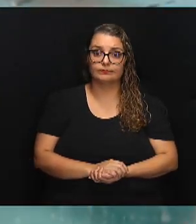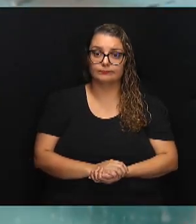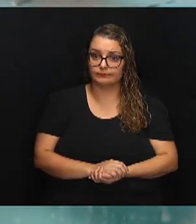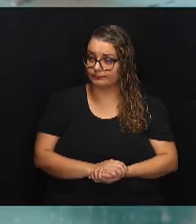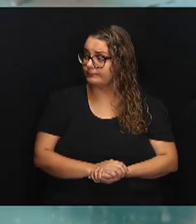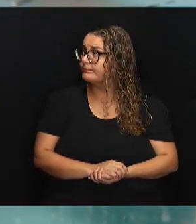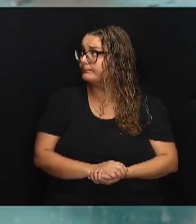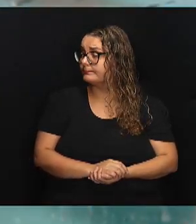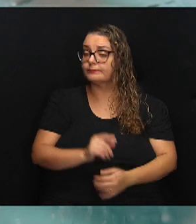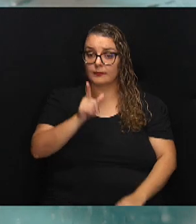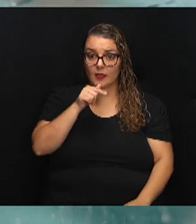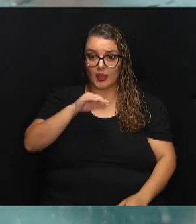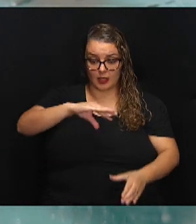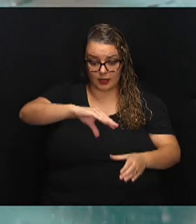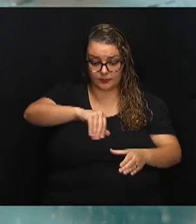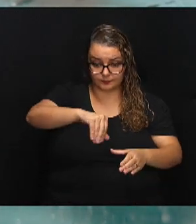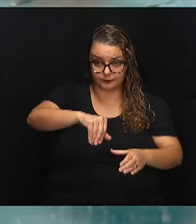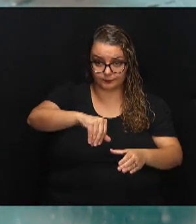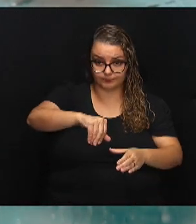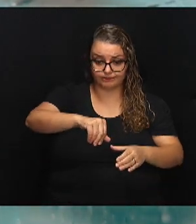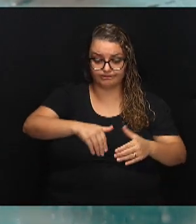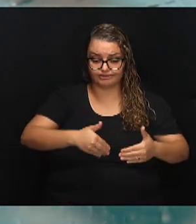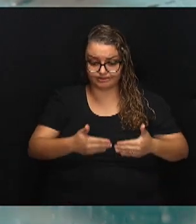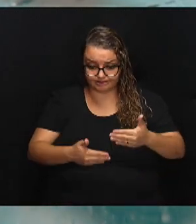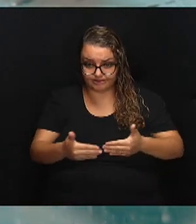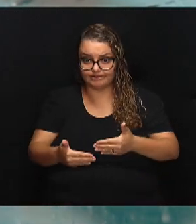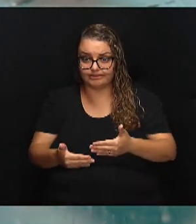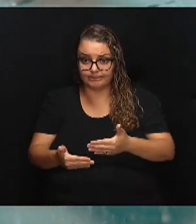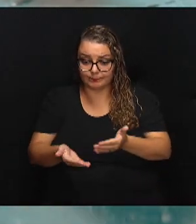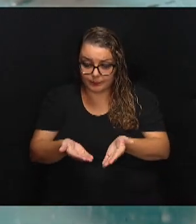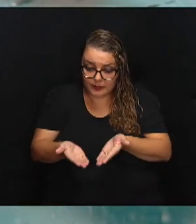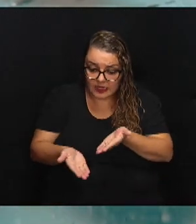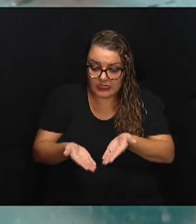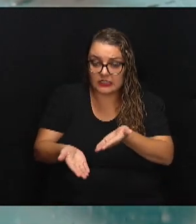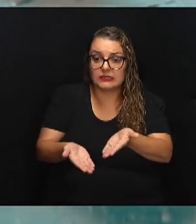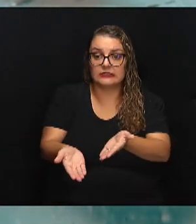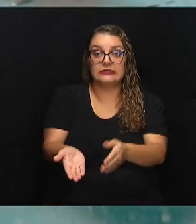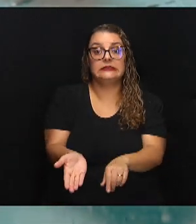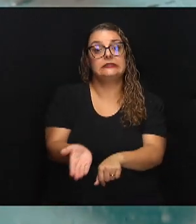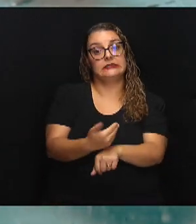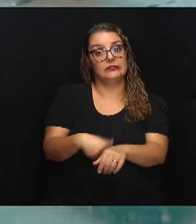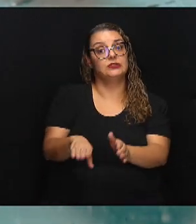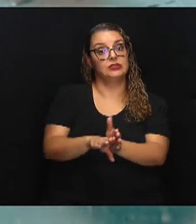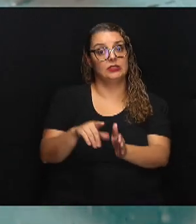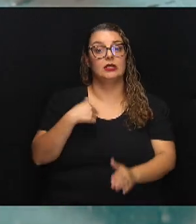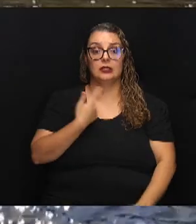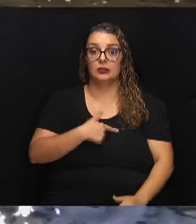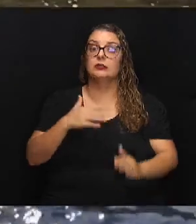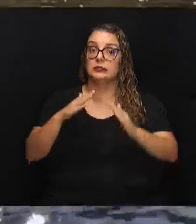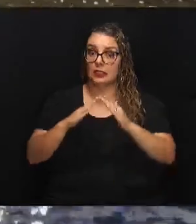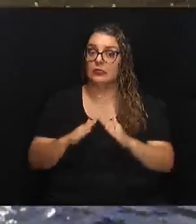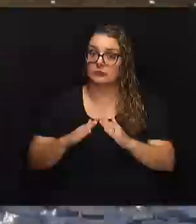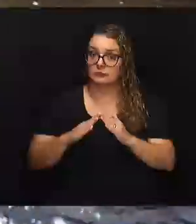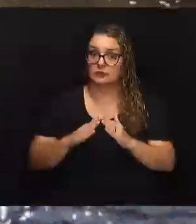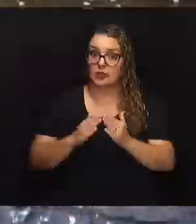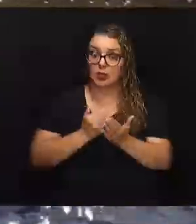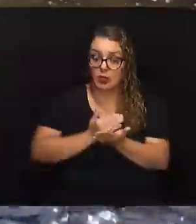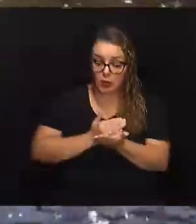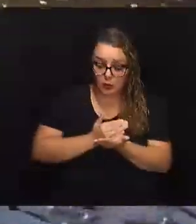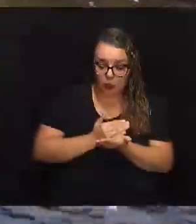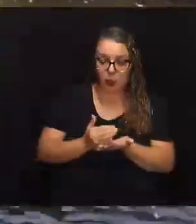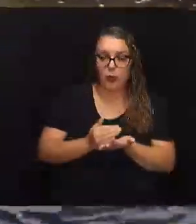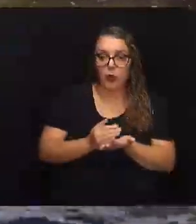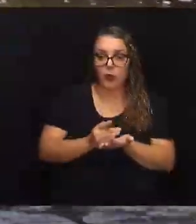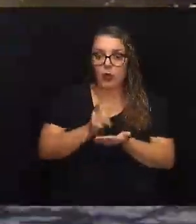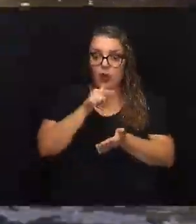A água da torneira passa por um rigoroso processo de tratamento antes de chegar às nossas casas. Inicialmente, a água